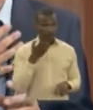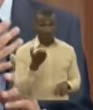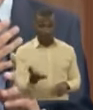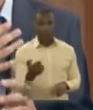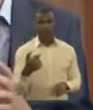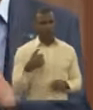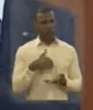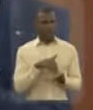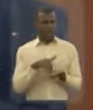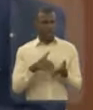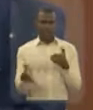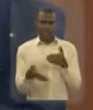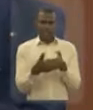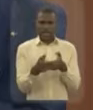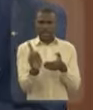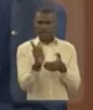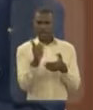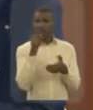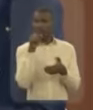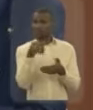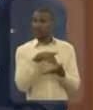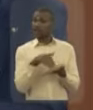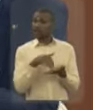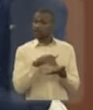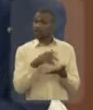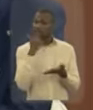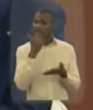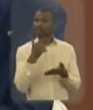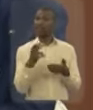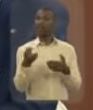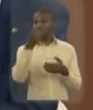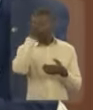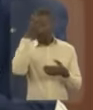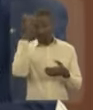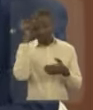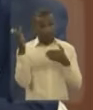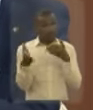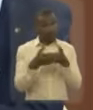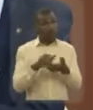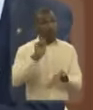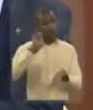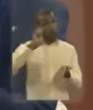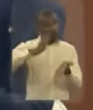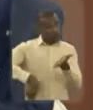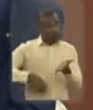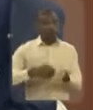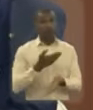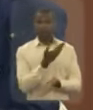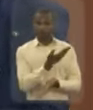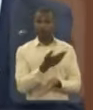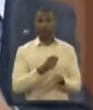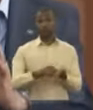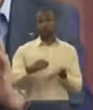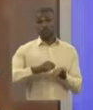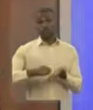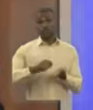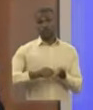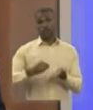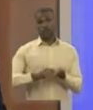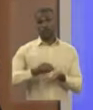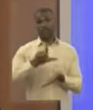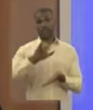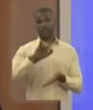escondo que fui secretário mas pelo jeito Ele tá escondendo que foi Prefeito porque Quem assinou a contratação e a licitação foi ele mas